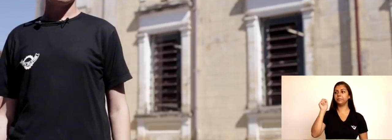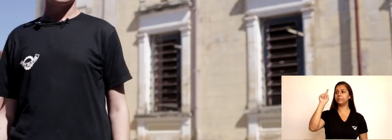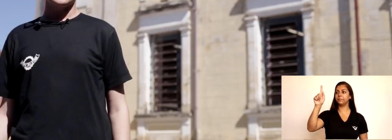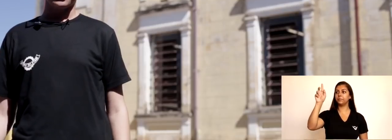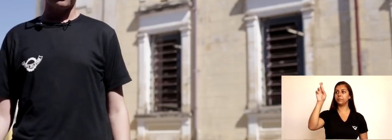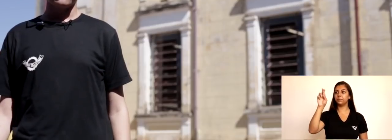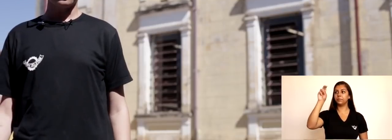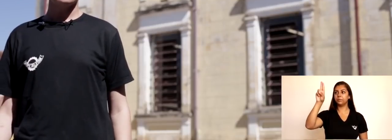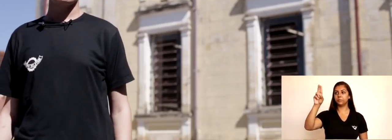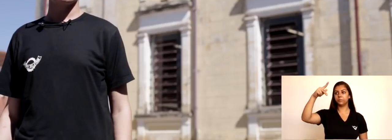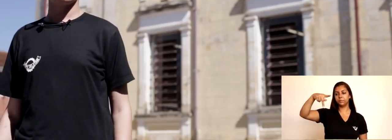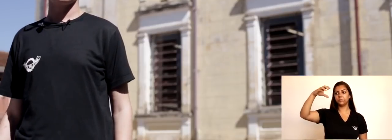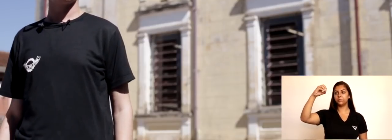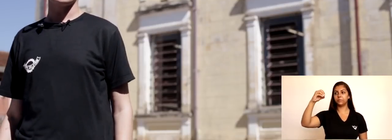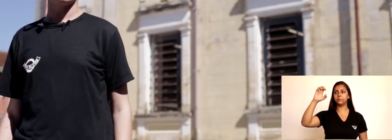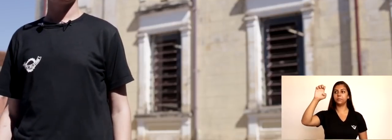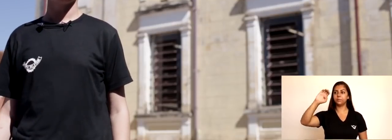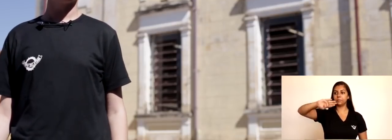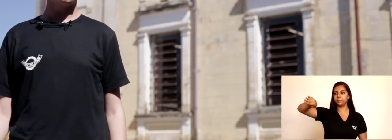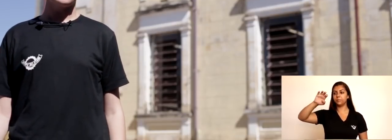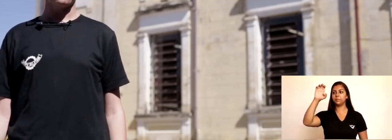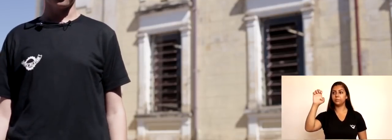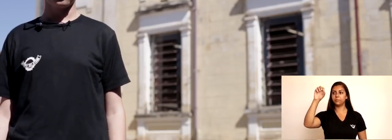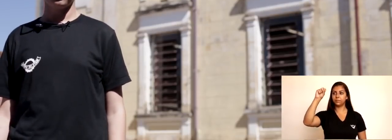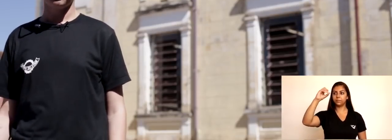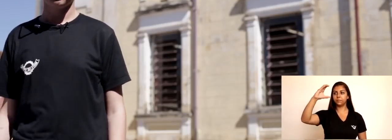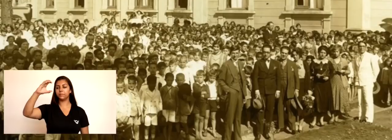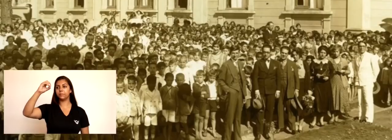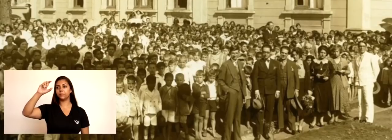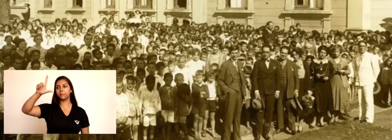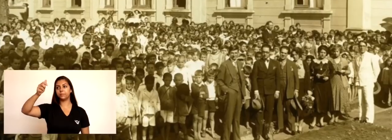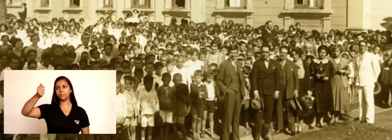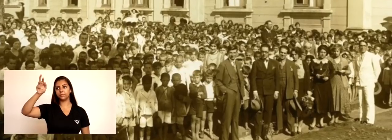Em 1931, a escola recebe a visita do maestro Leitor Villa-Luis.